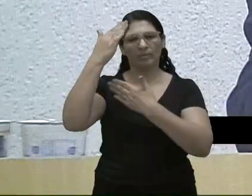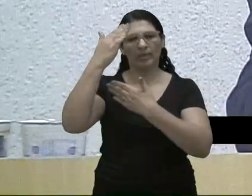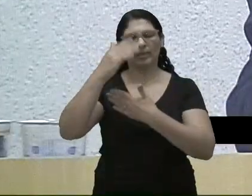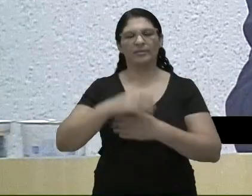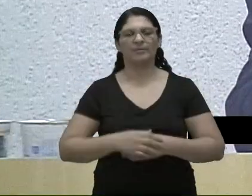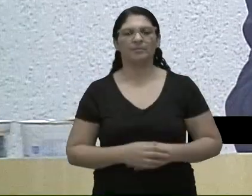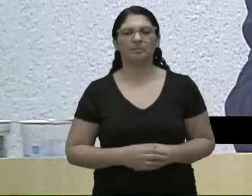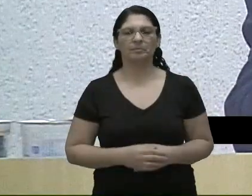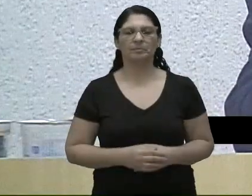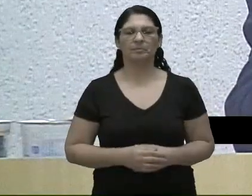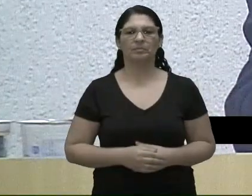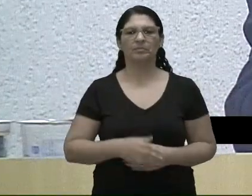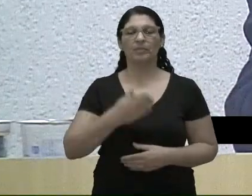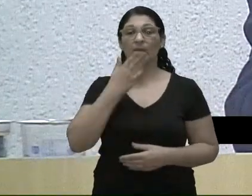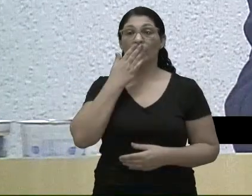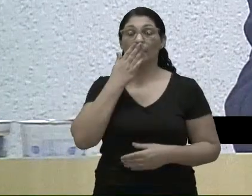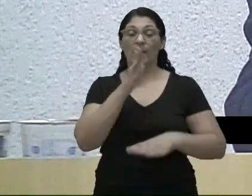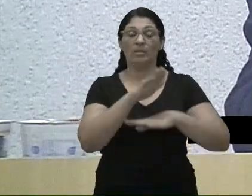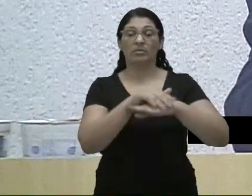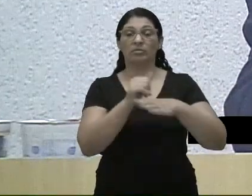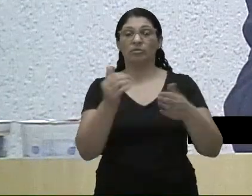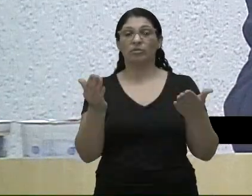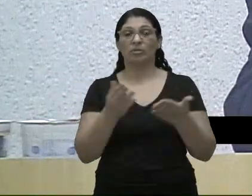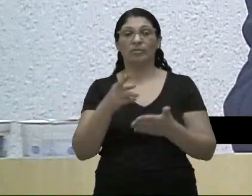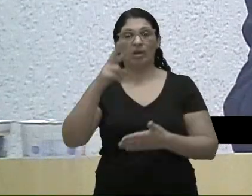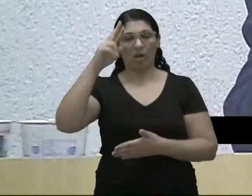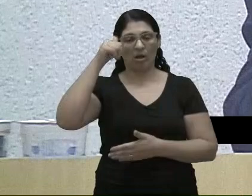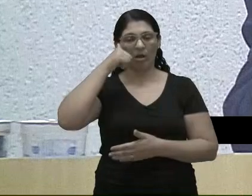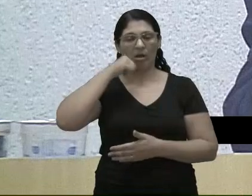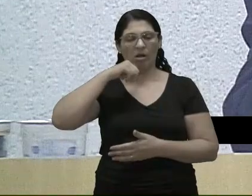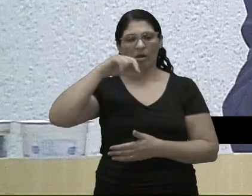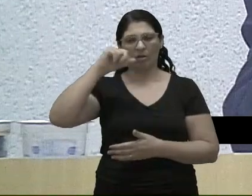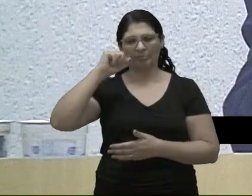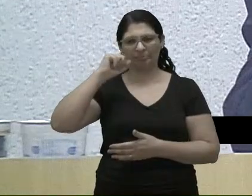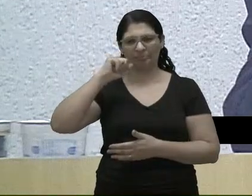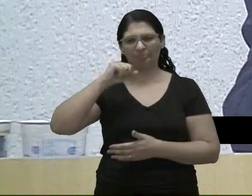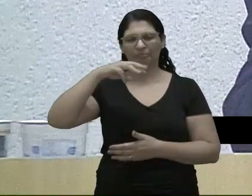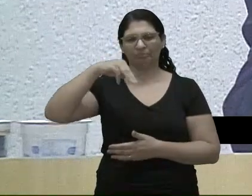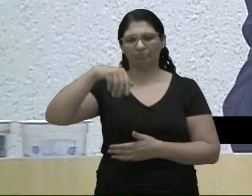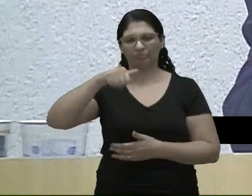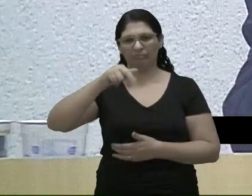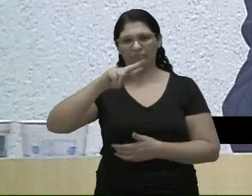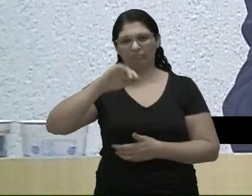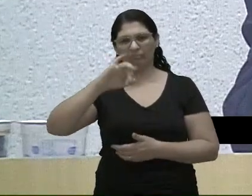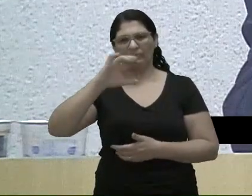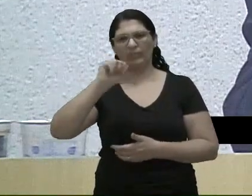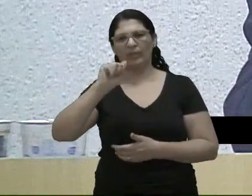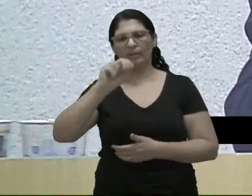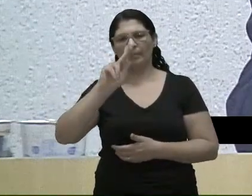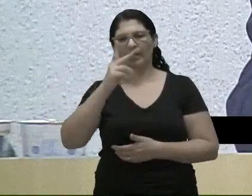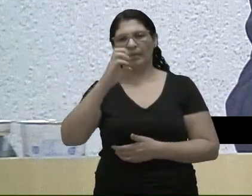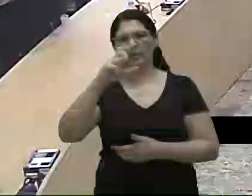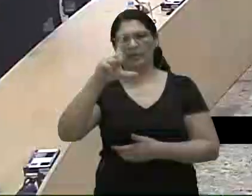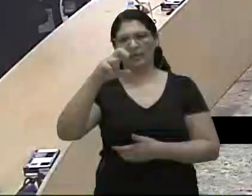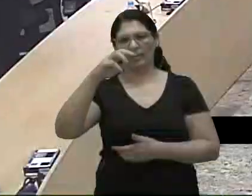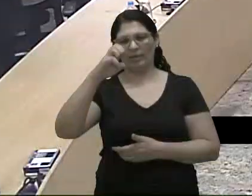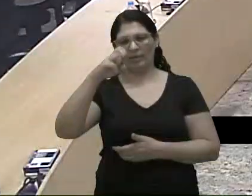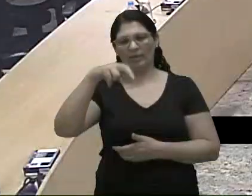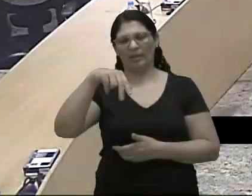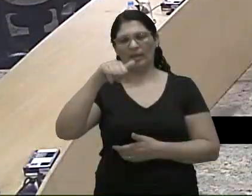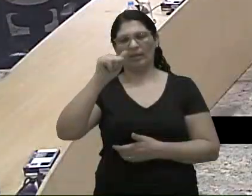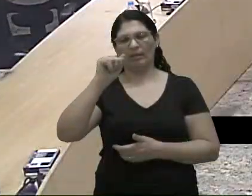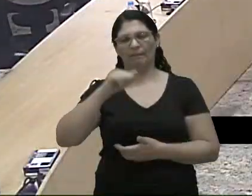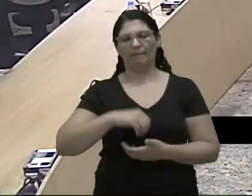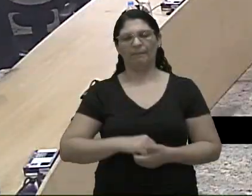Peço agora que chame, por favor, a senhora Maria Helena Quintanilha de Moraes.